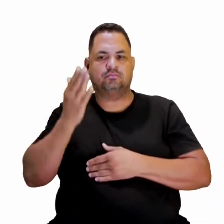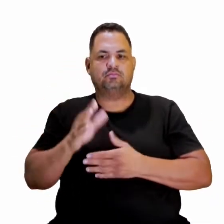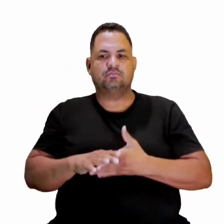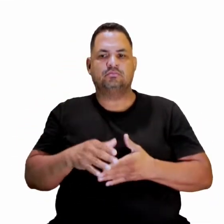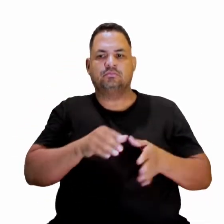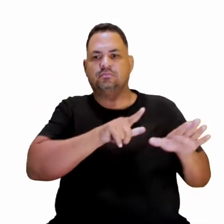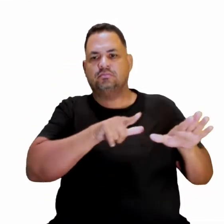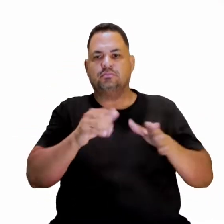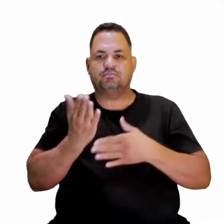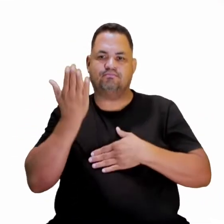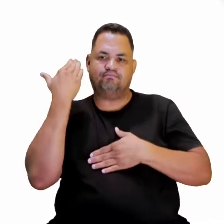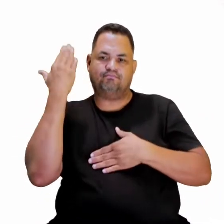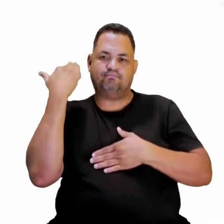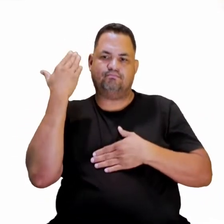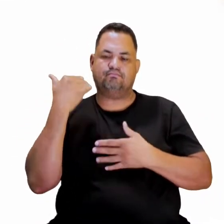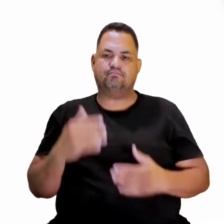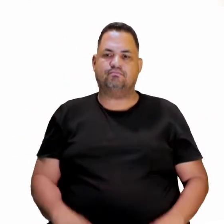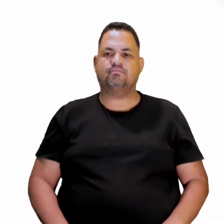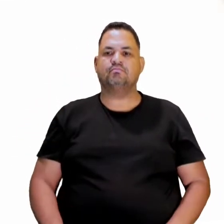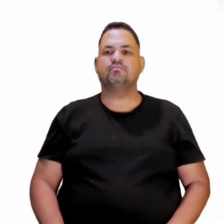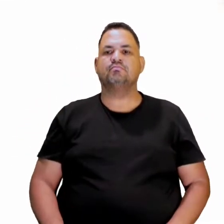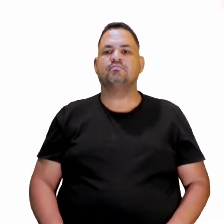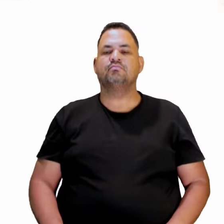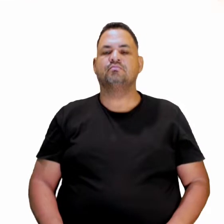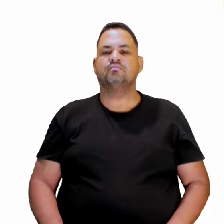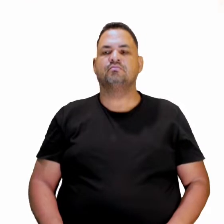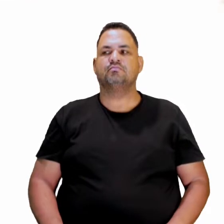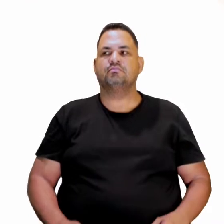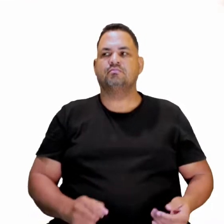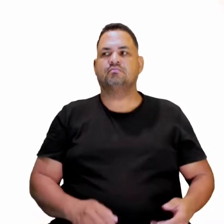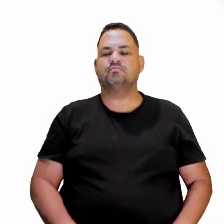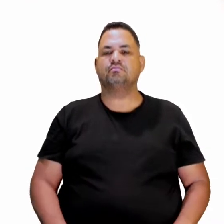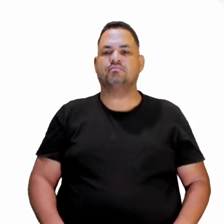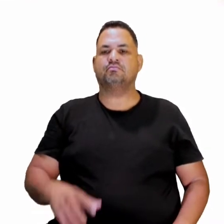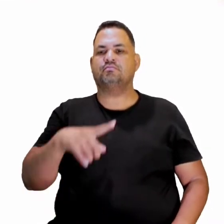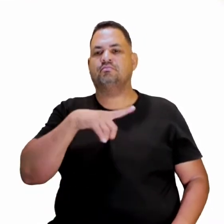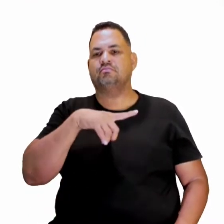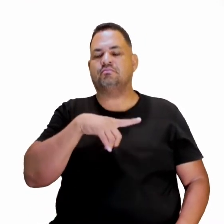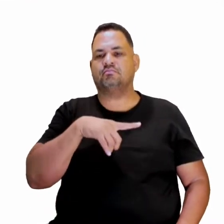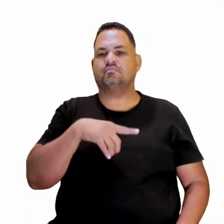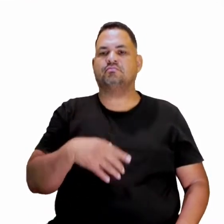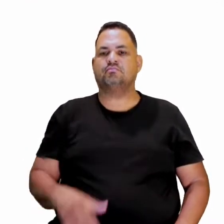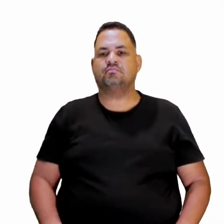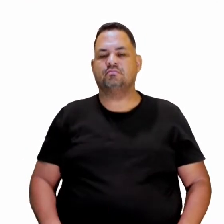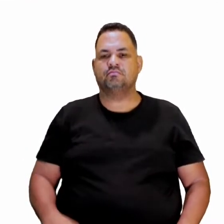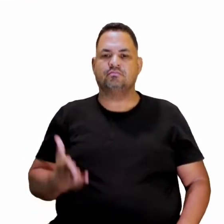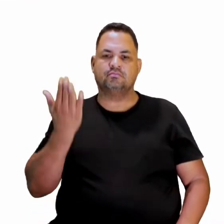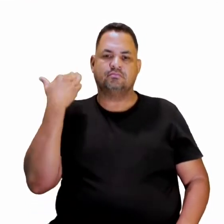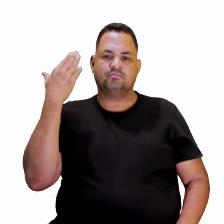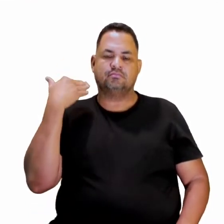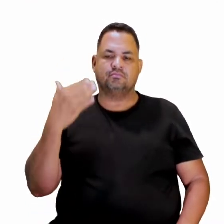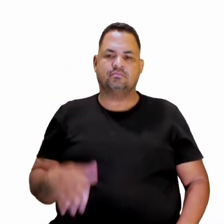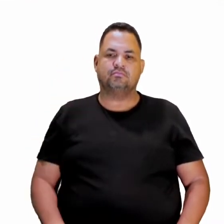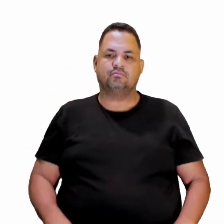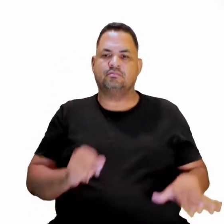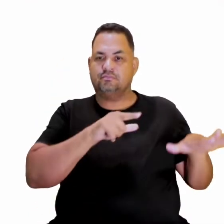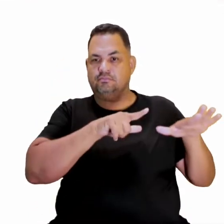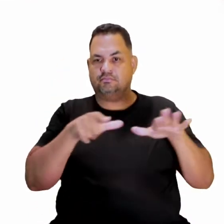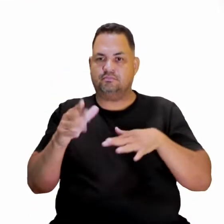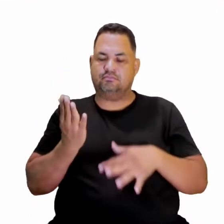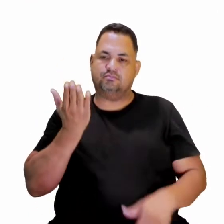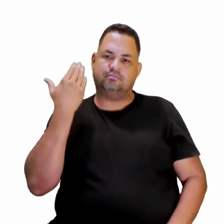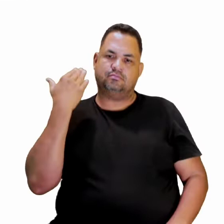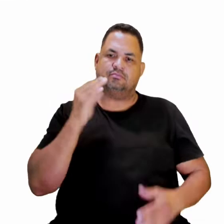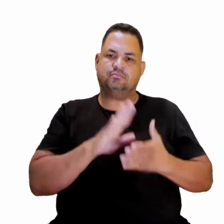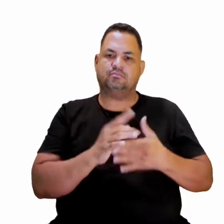porque a gente tem que falar, se a gente está falando de passado, a gente vai usar tempos no passado, certo?